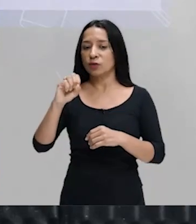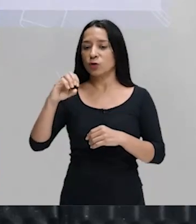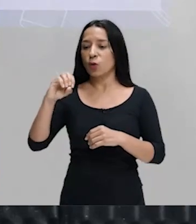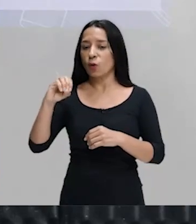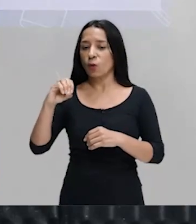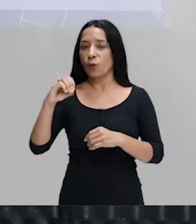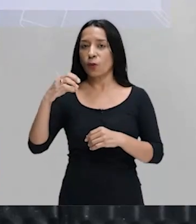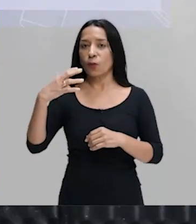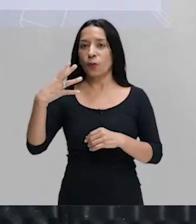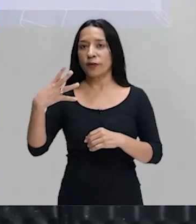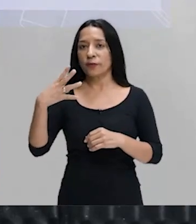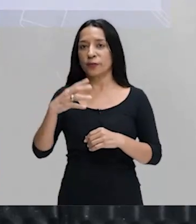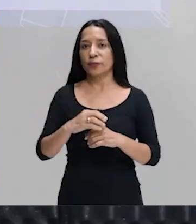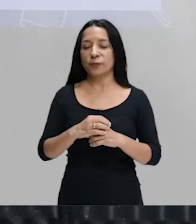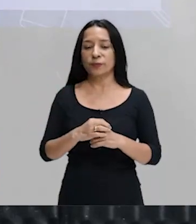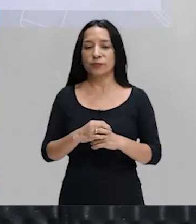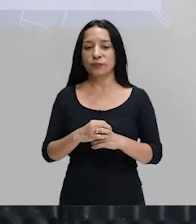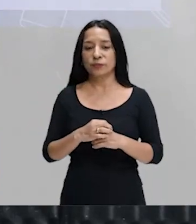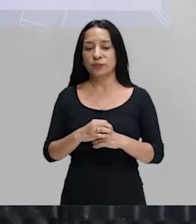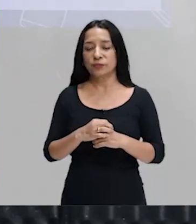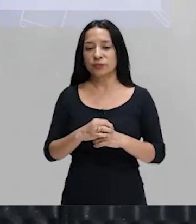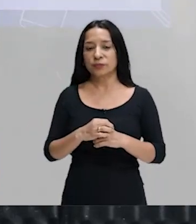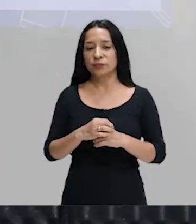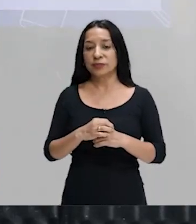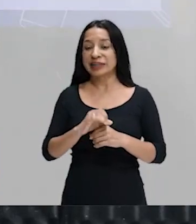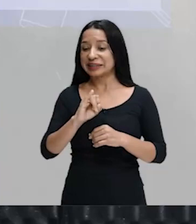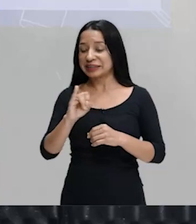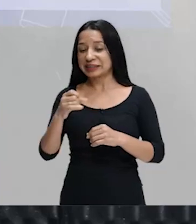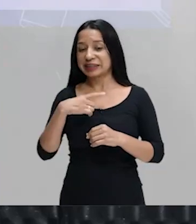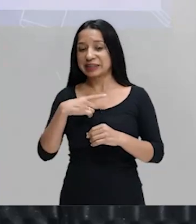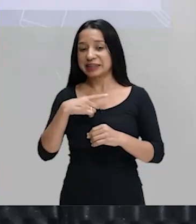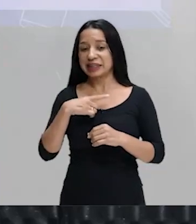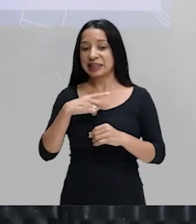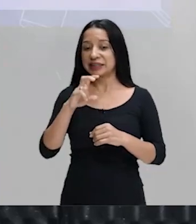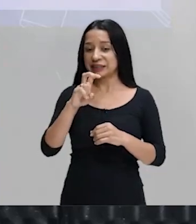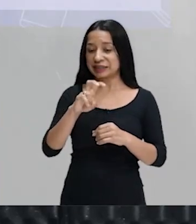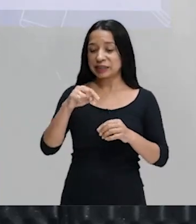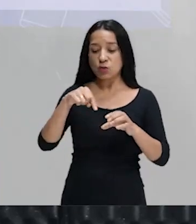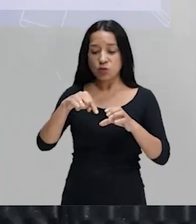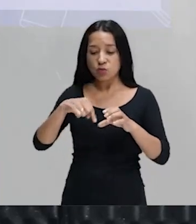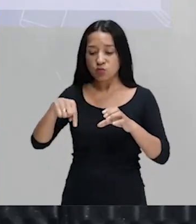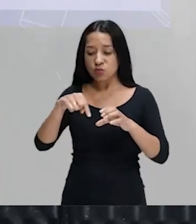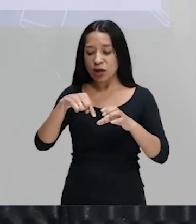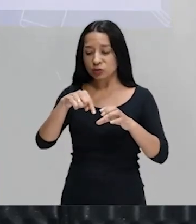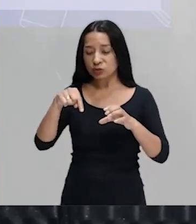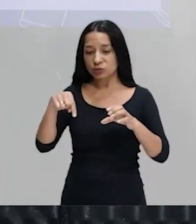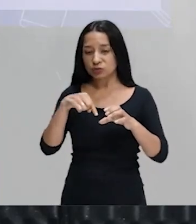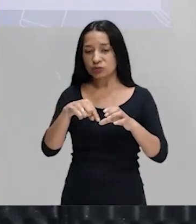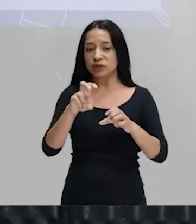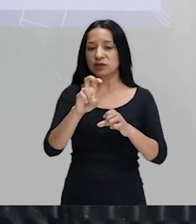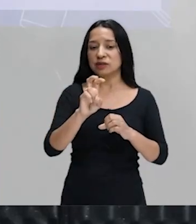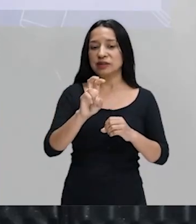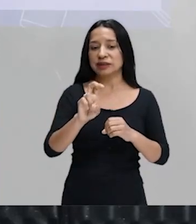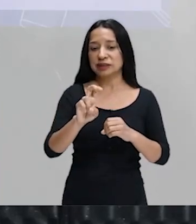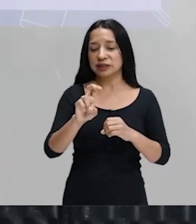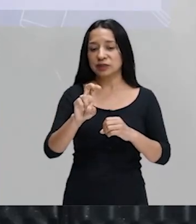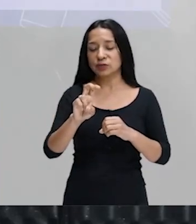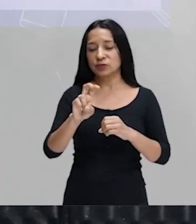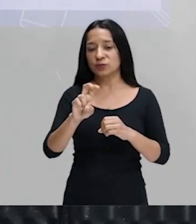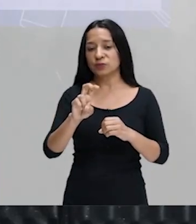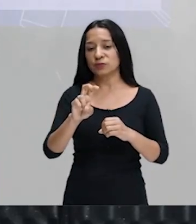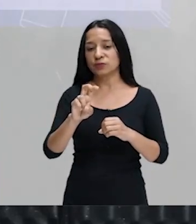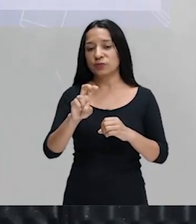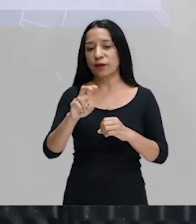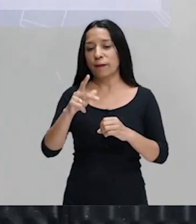H8O4, ok? Se eu tiver um monossacarídeo com 5 átomos de carbono, 5 vem a